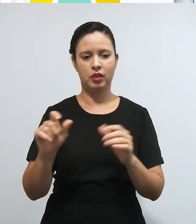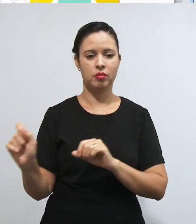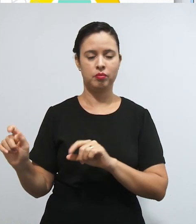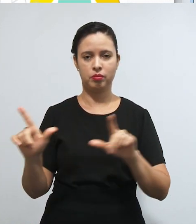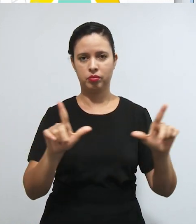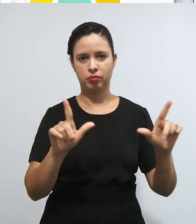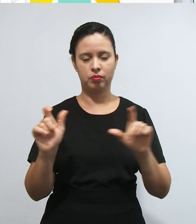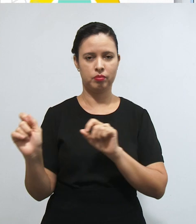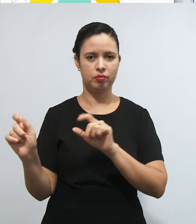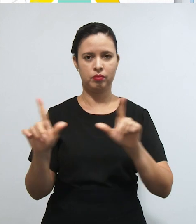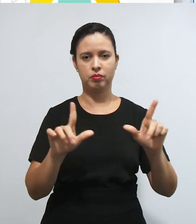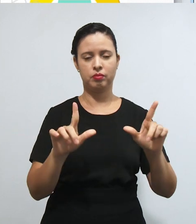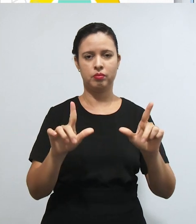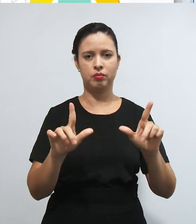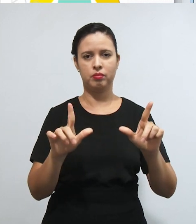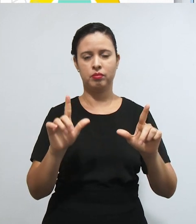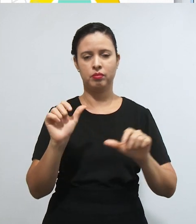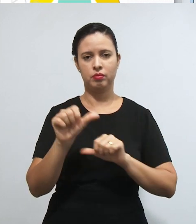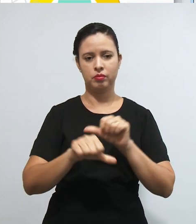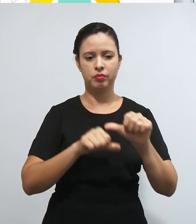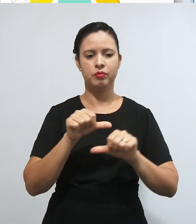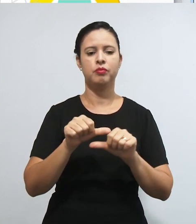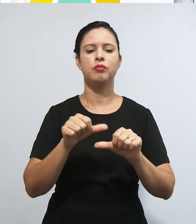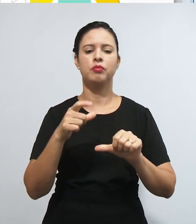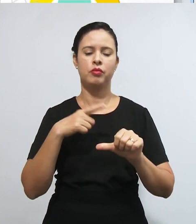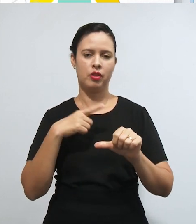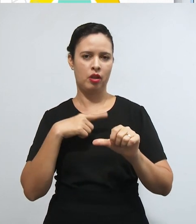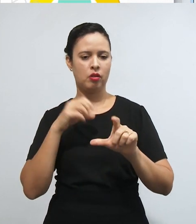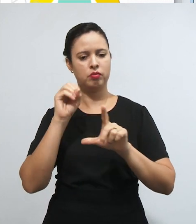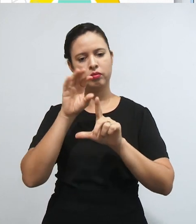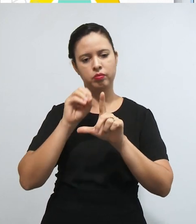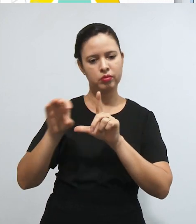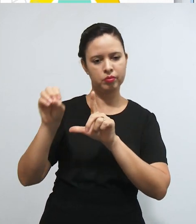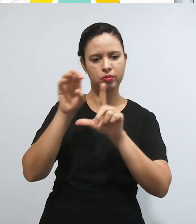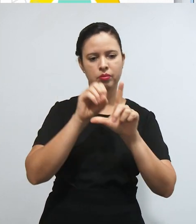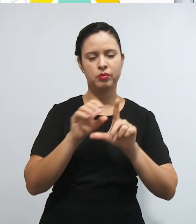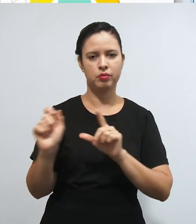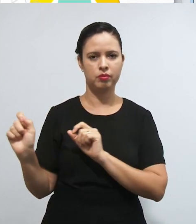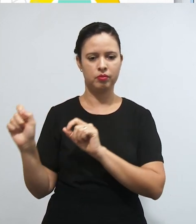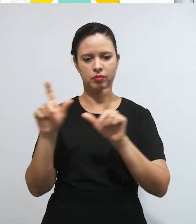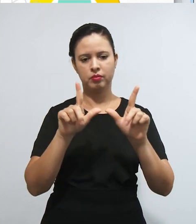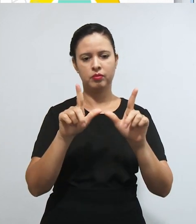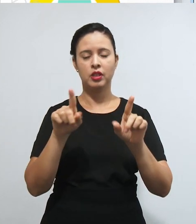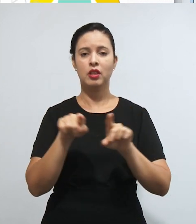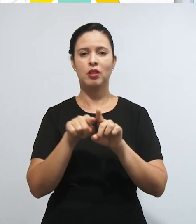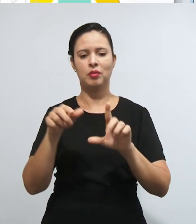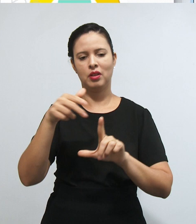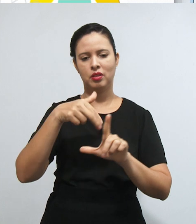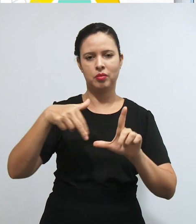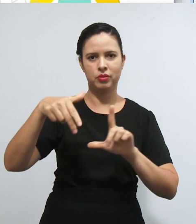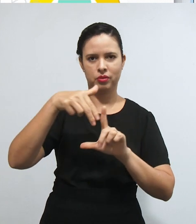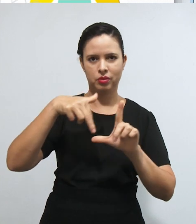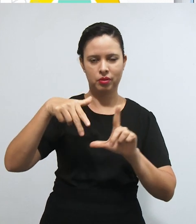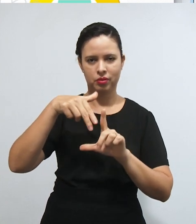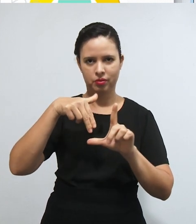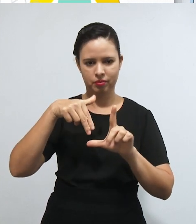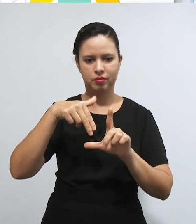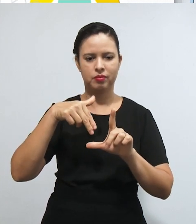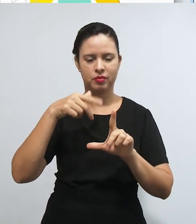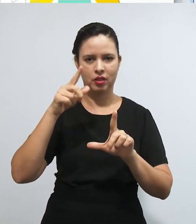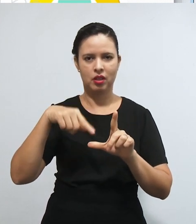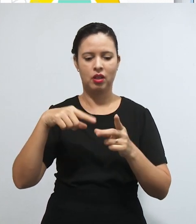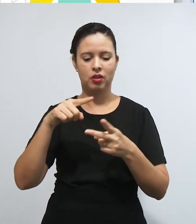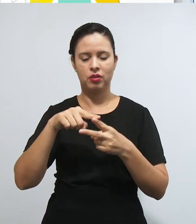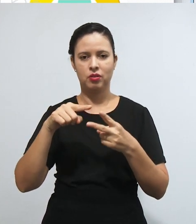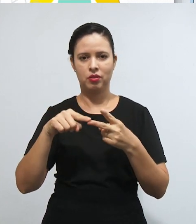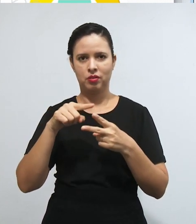transição, que é a mudança, o efeito que tem na mudança de slide, certo? E as animações. Esses são os 2 pontos